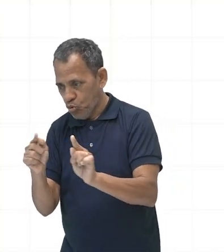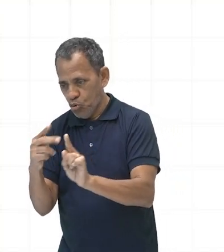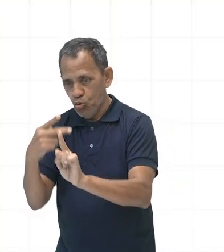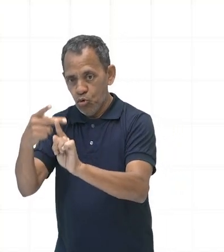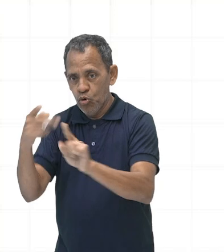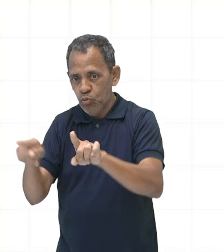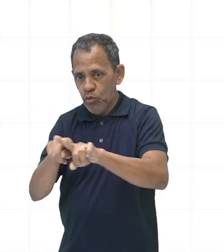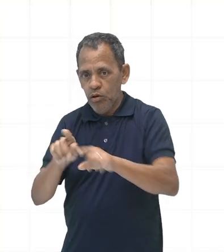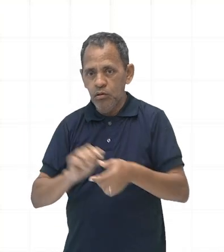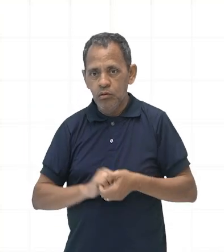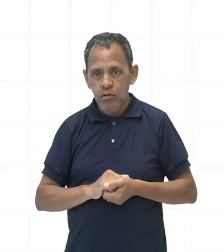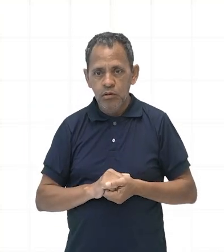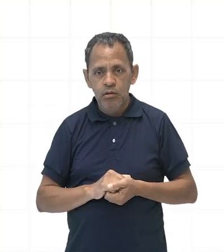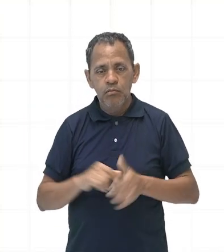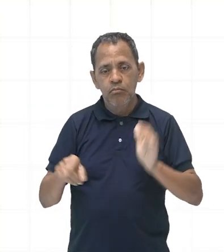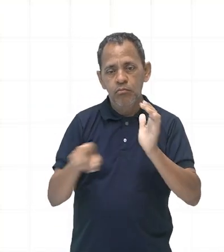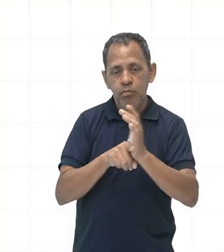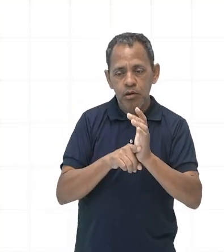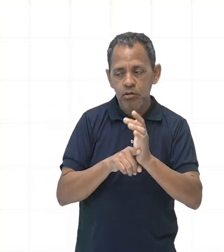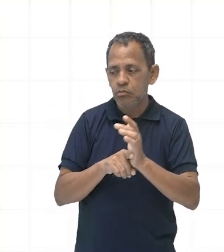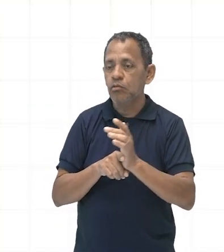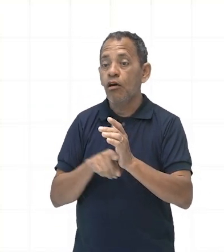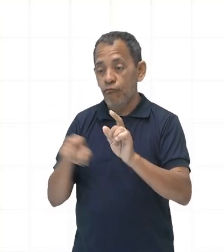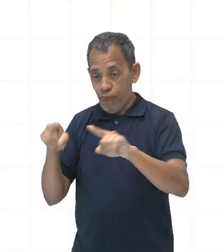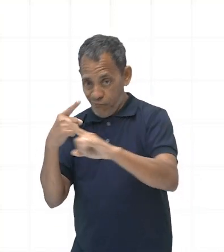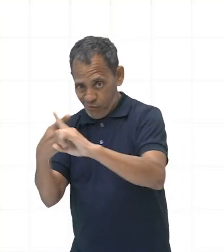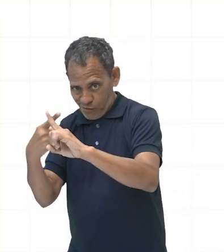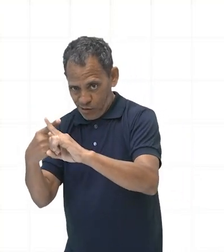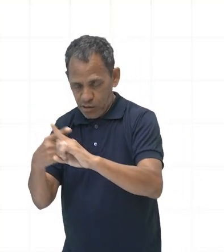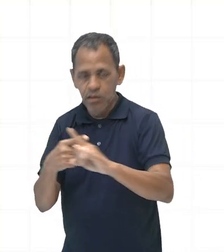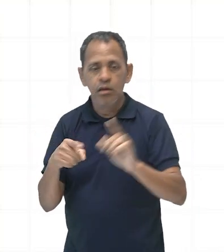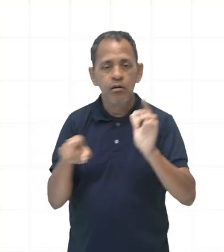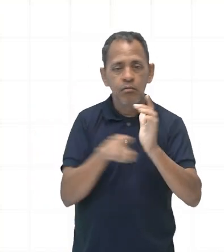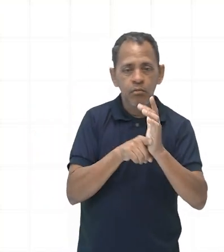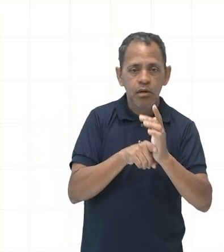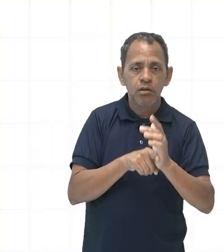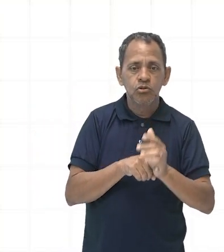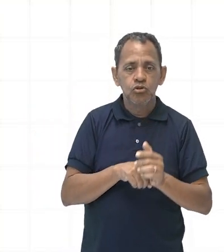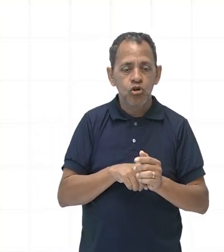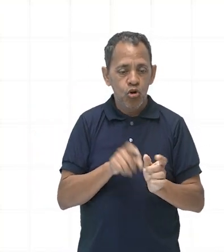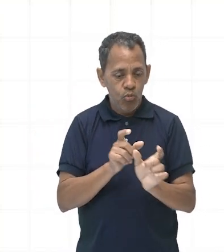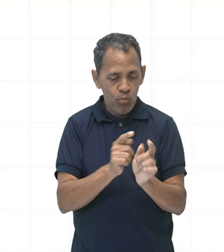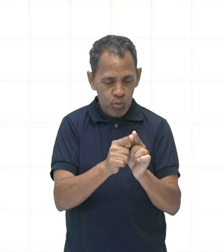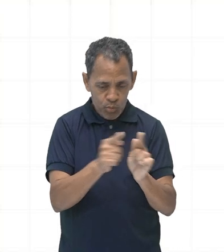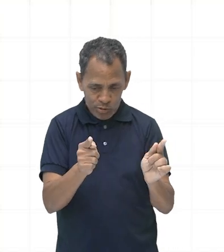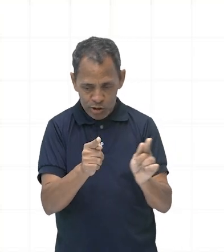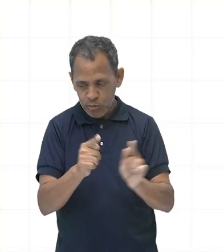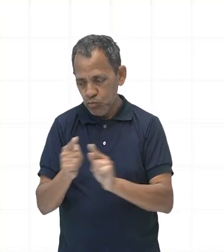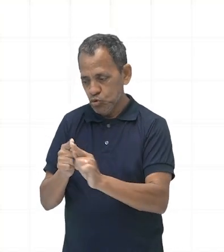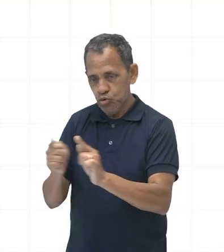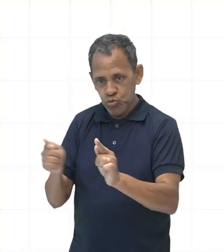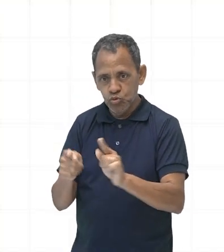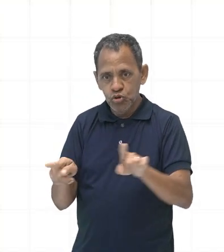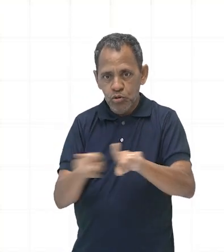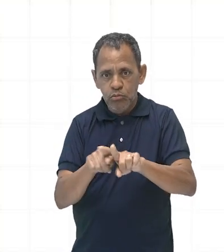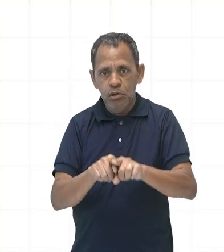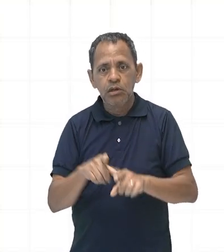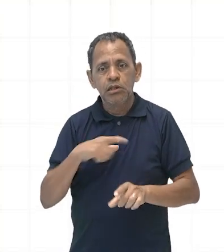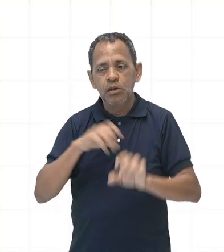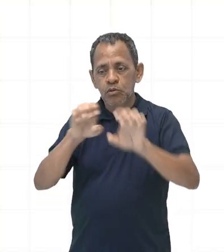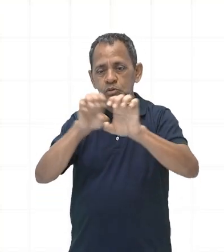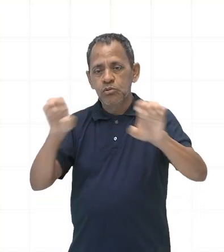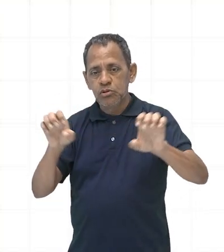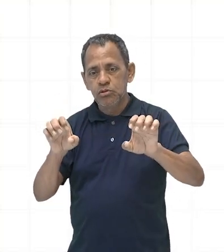o primeiro termo menos o segundo termo. E aqui nós temos essa expressão. Beleza? Então, essa